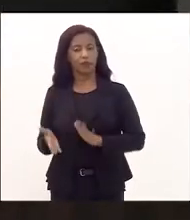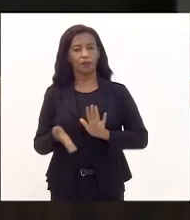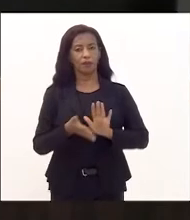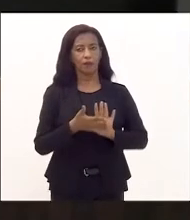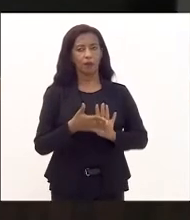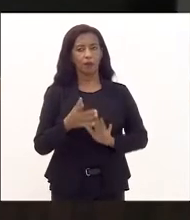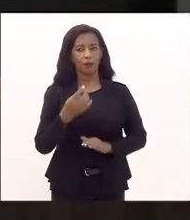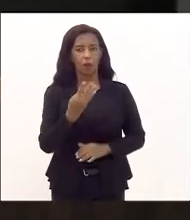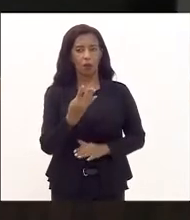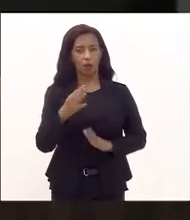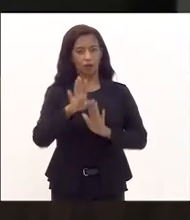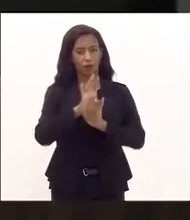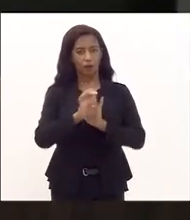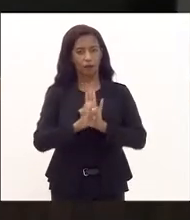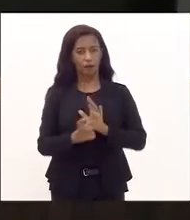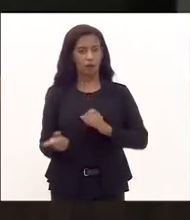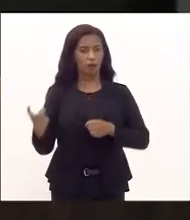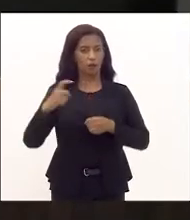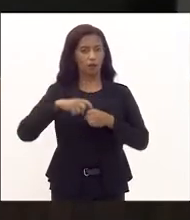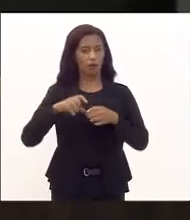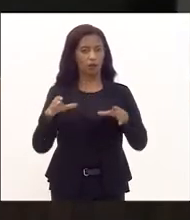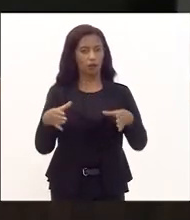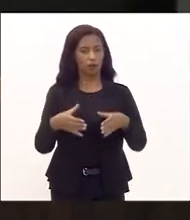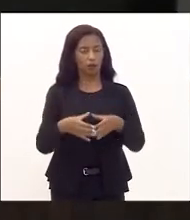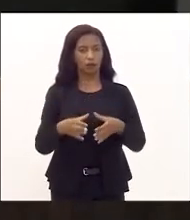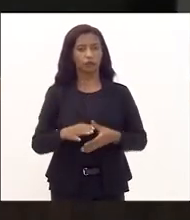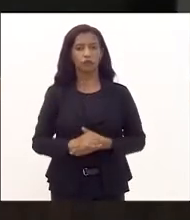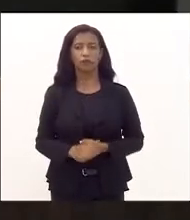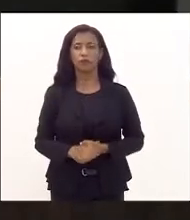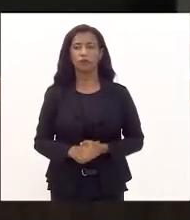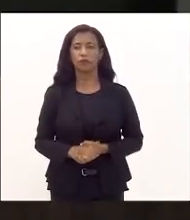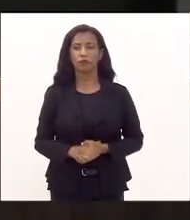projeto recebeu 4 emendas e retorna às comissões.